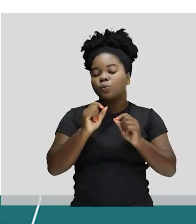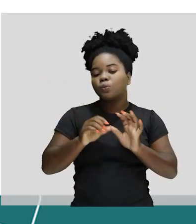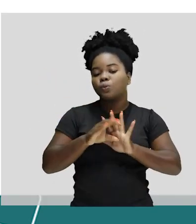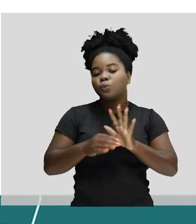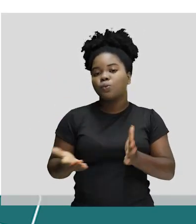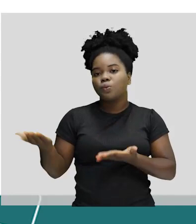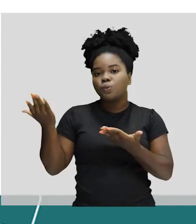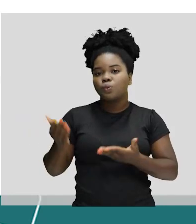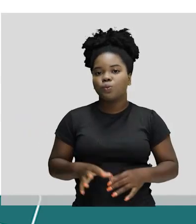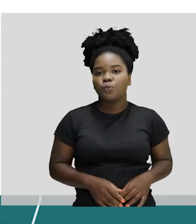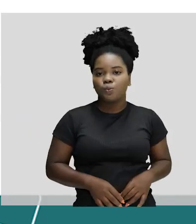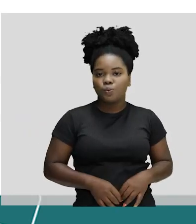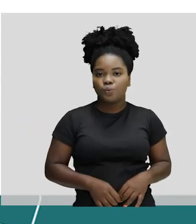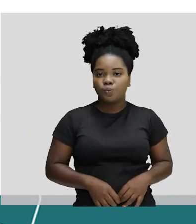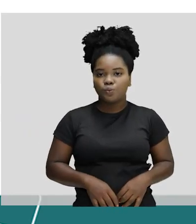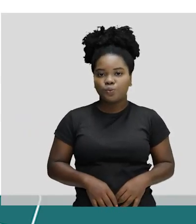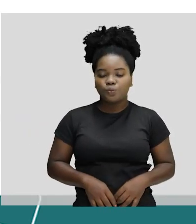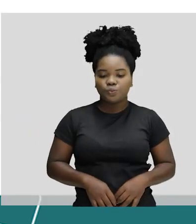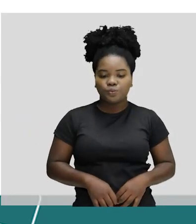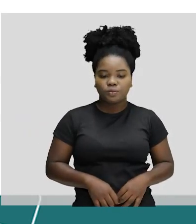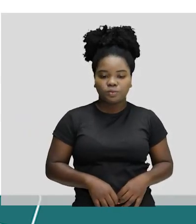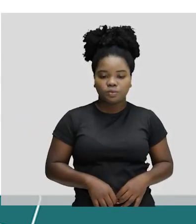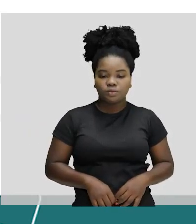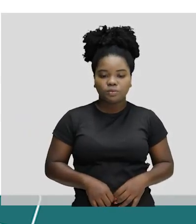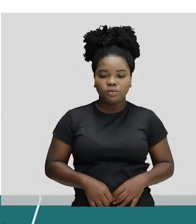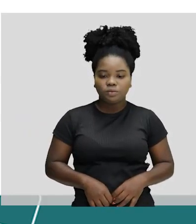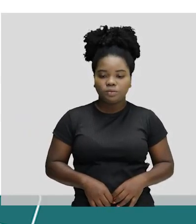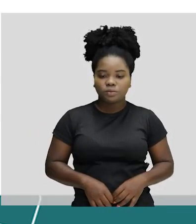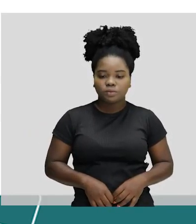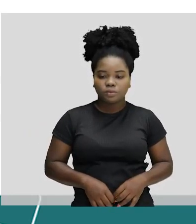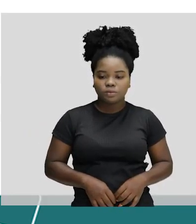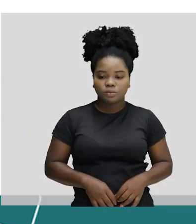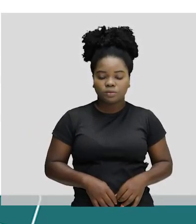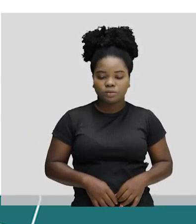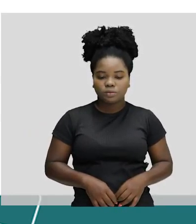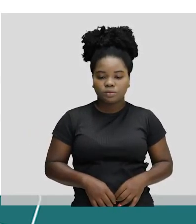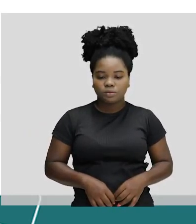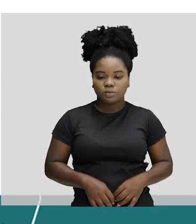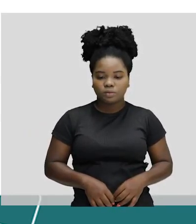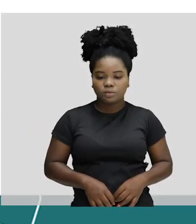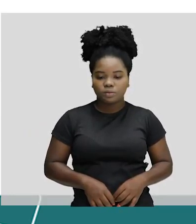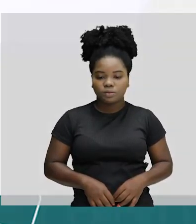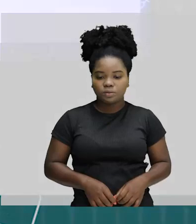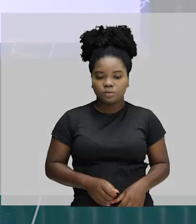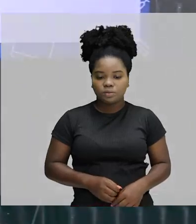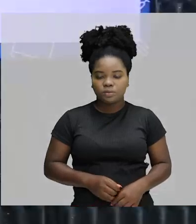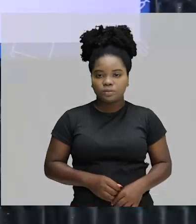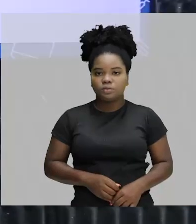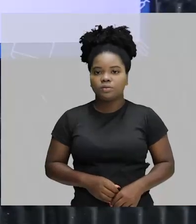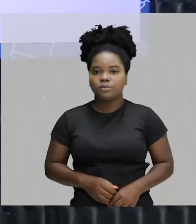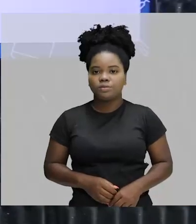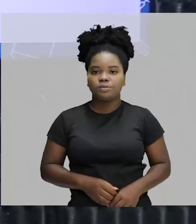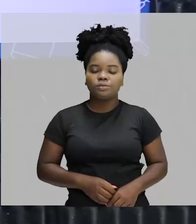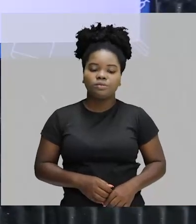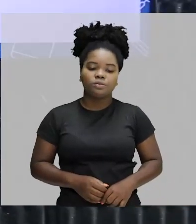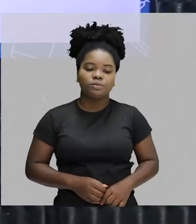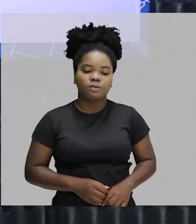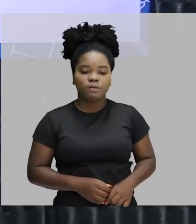grau superlativo absoluto sintético dos adjetivos é pela junção do sufixo íssimo,